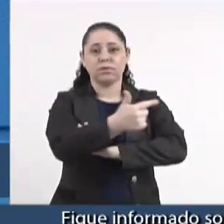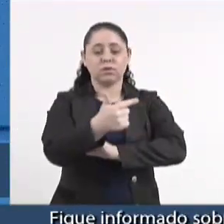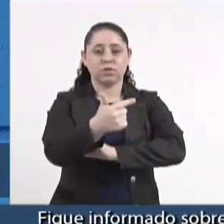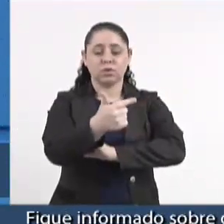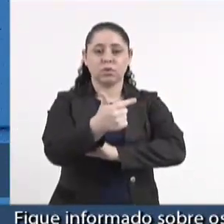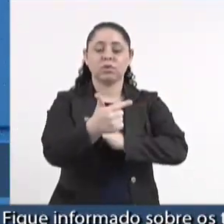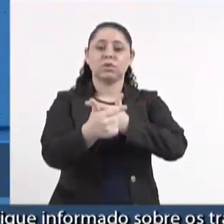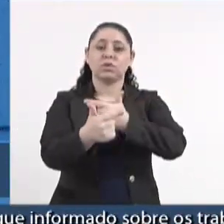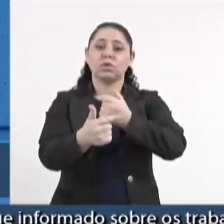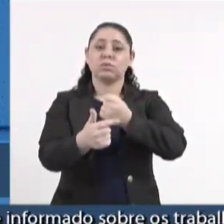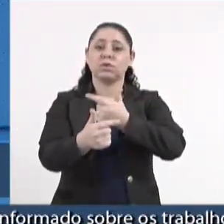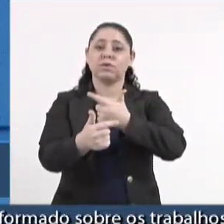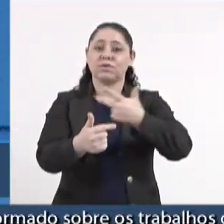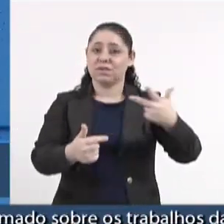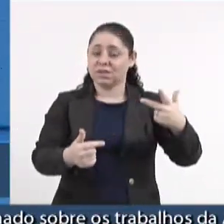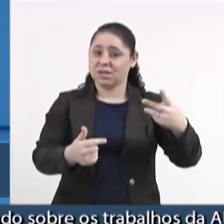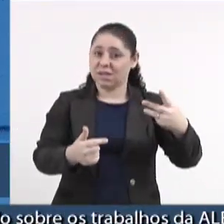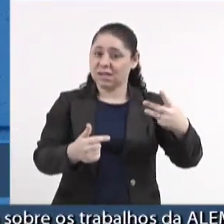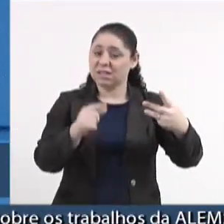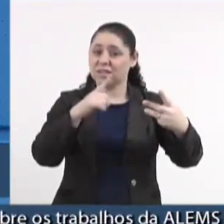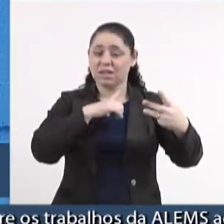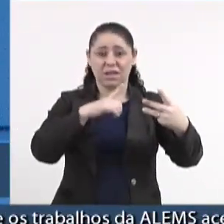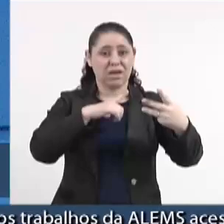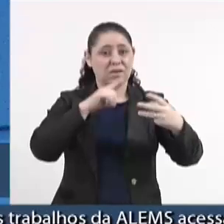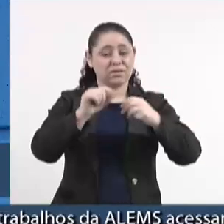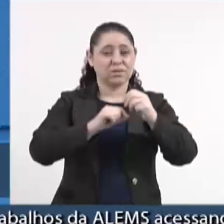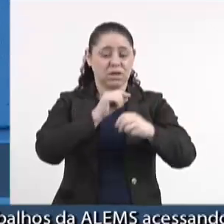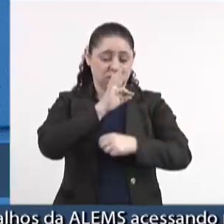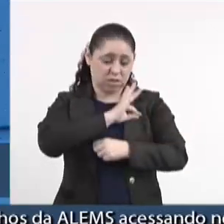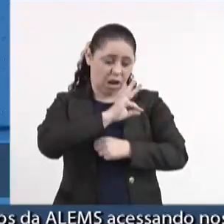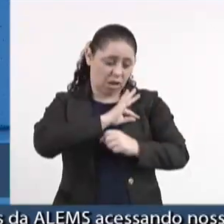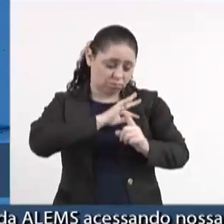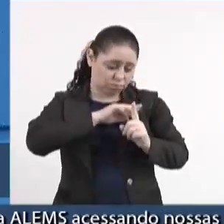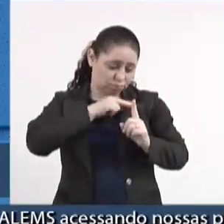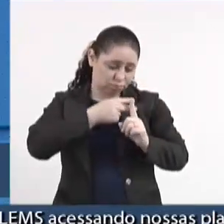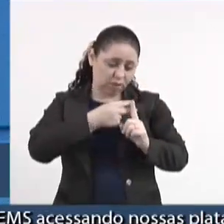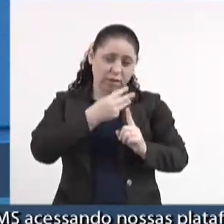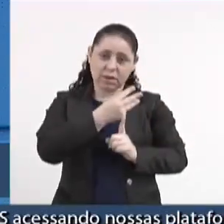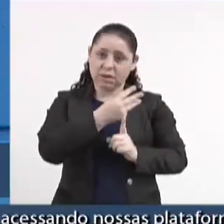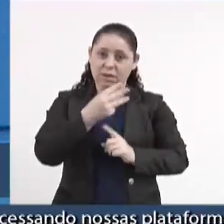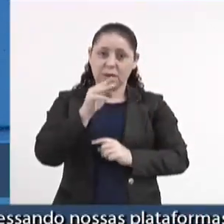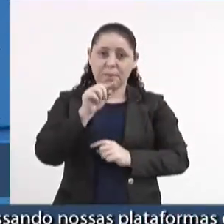e 2023, sofreu os reajustes de